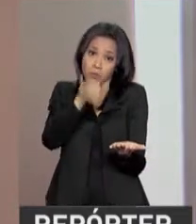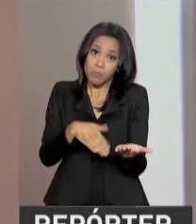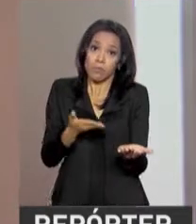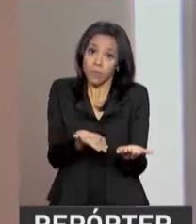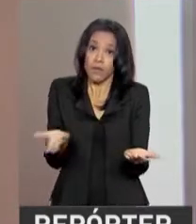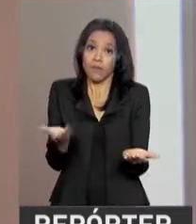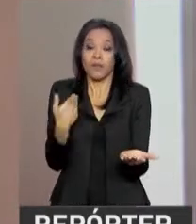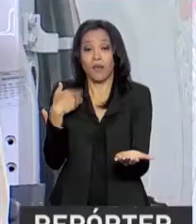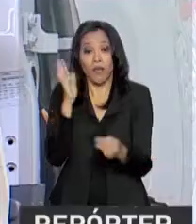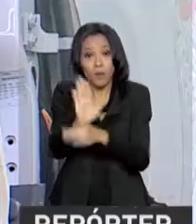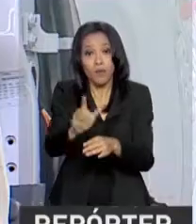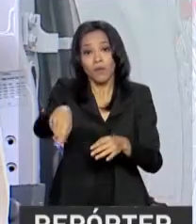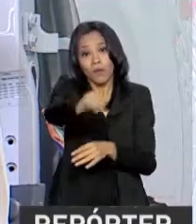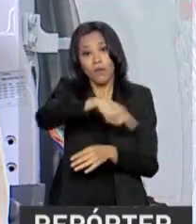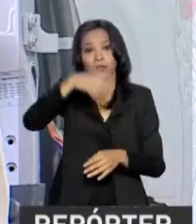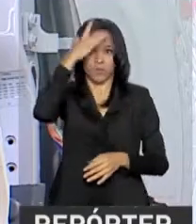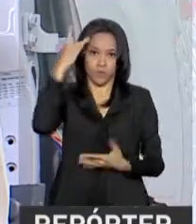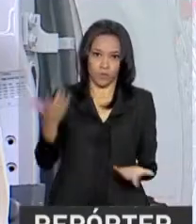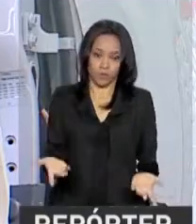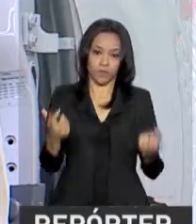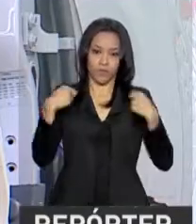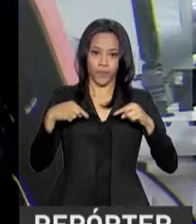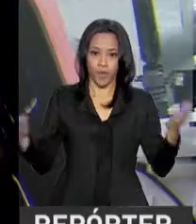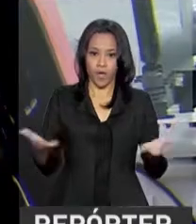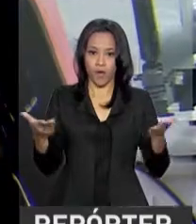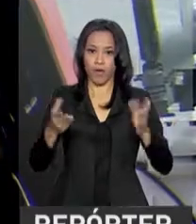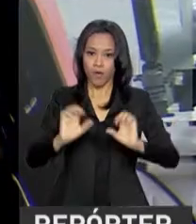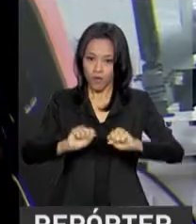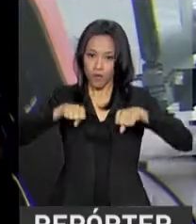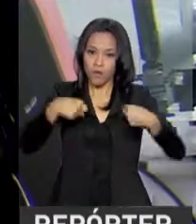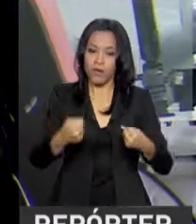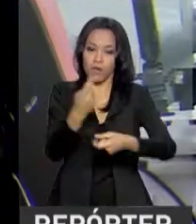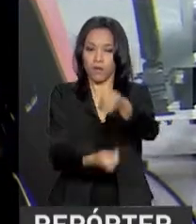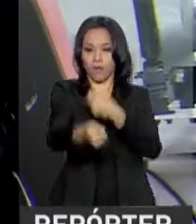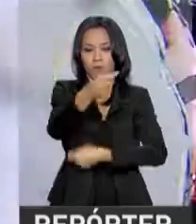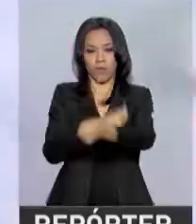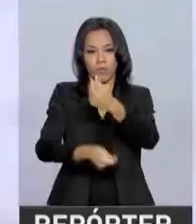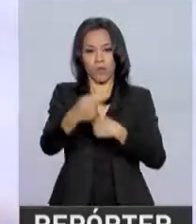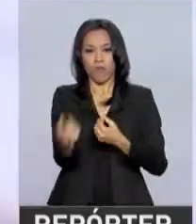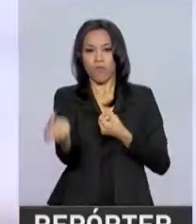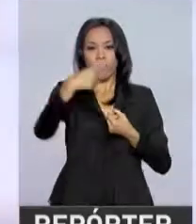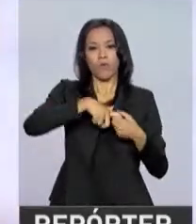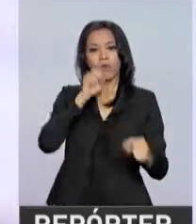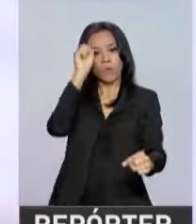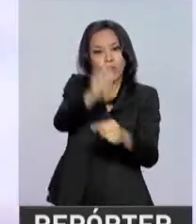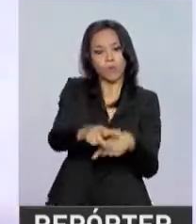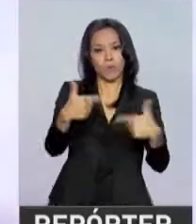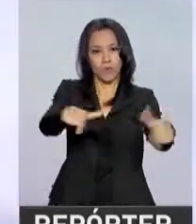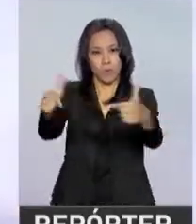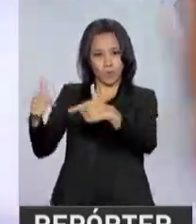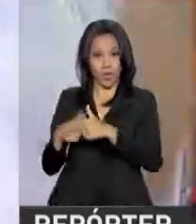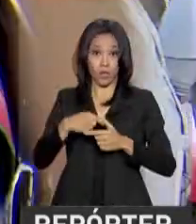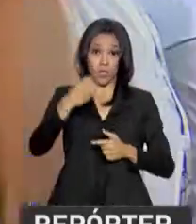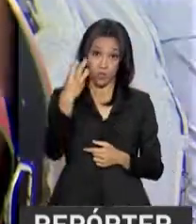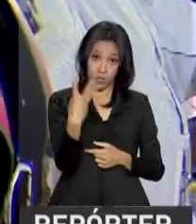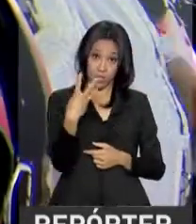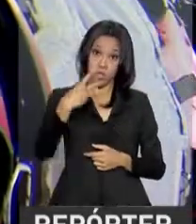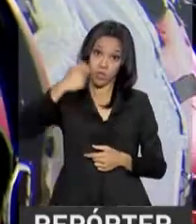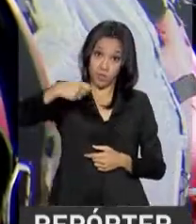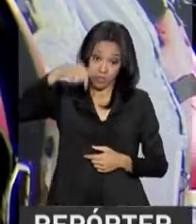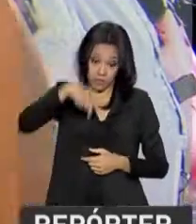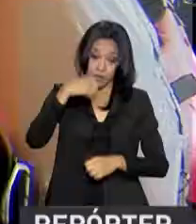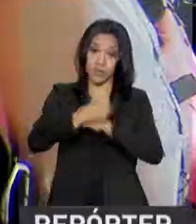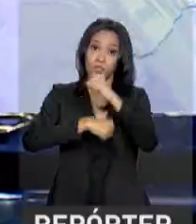beneficiar aos cidadãos. Com a recuperação da economia, o emprego também tem voltado. Nos três primeiros meses do ano,